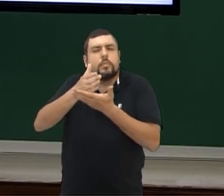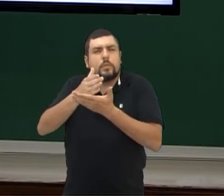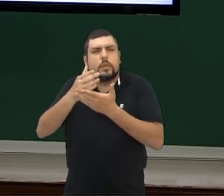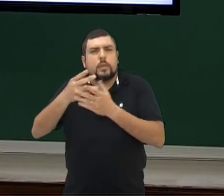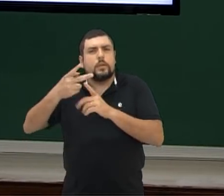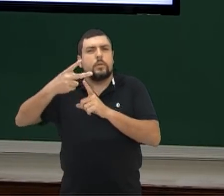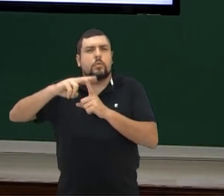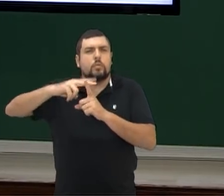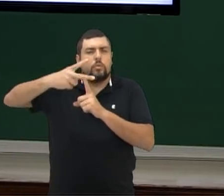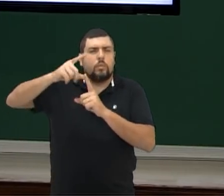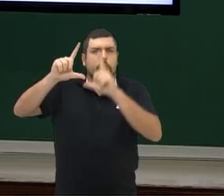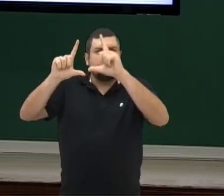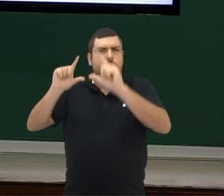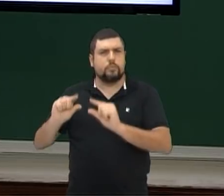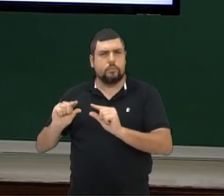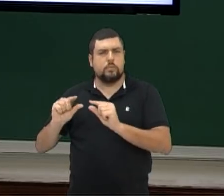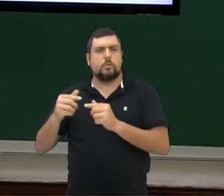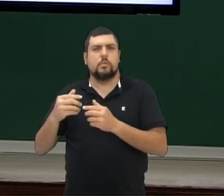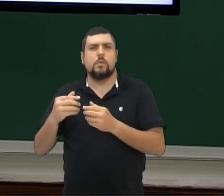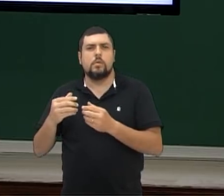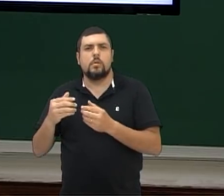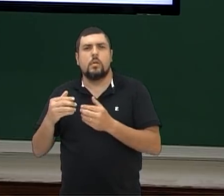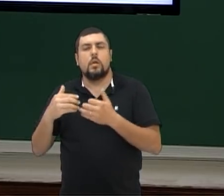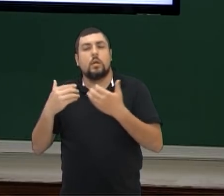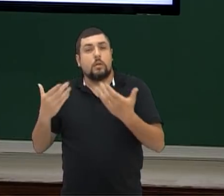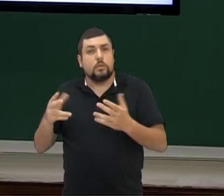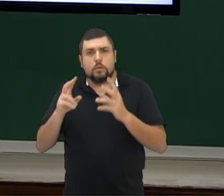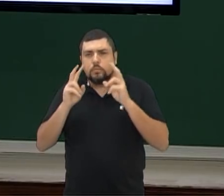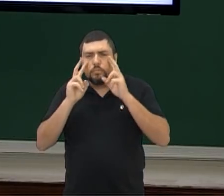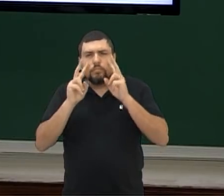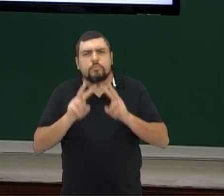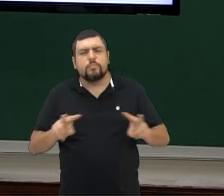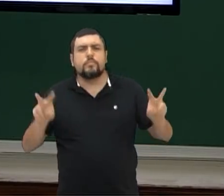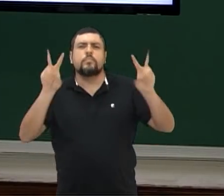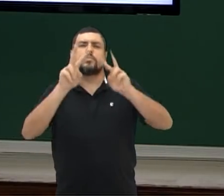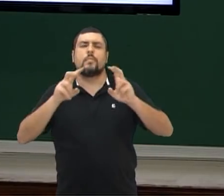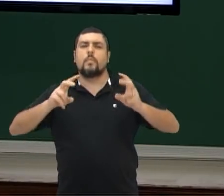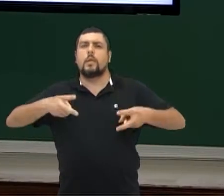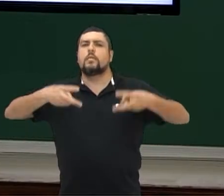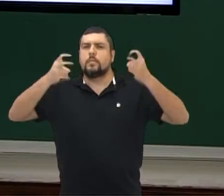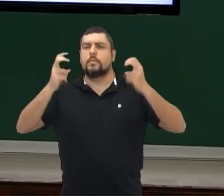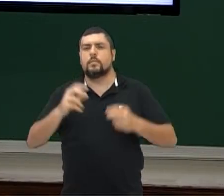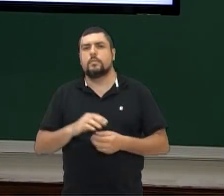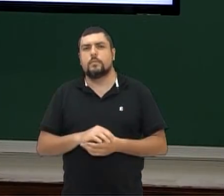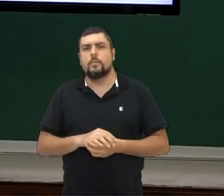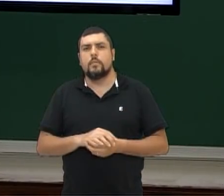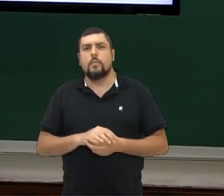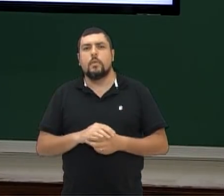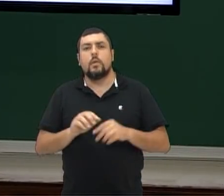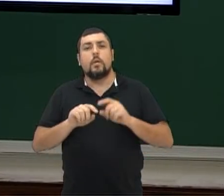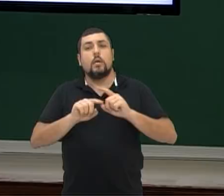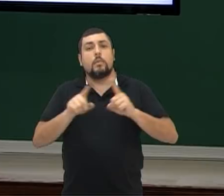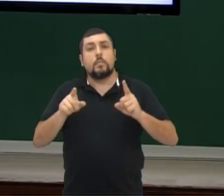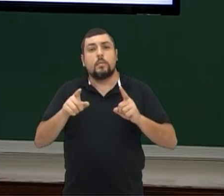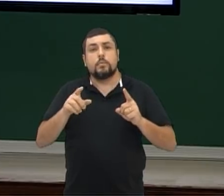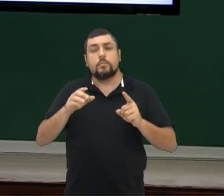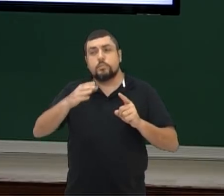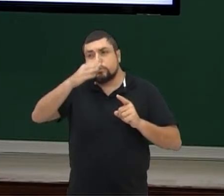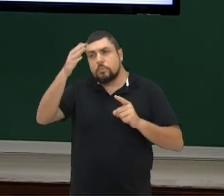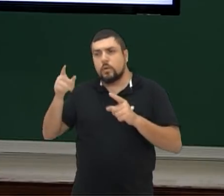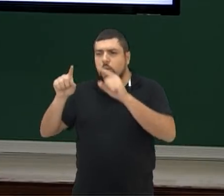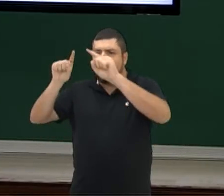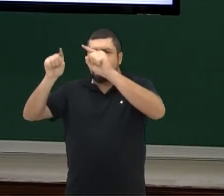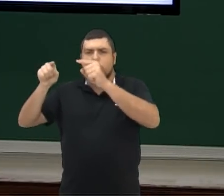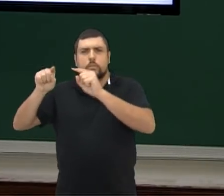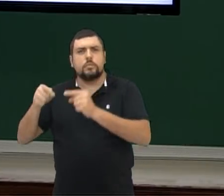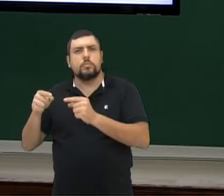unidades de medida. Então, visualmente você já percebe a sua redução. Agora ele quer saber quais os